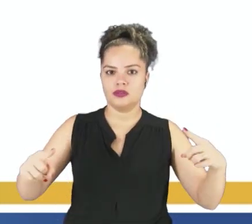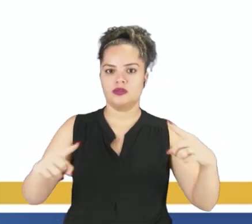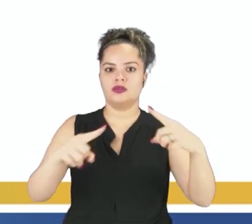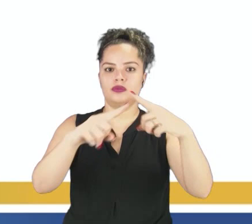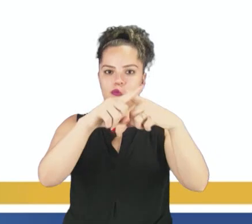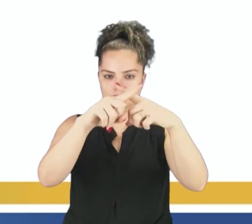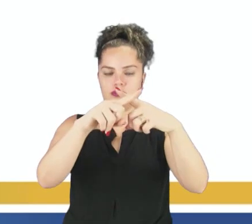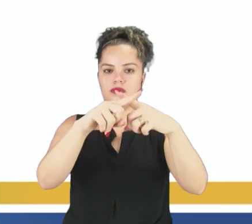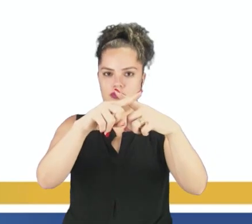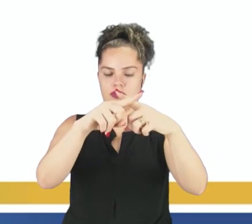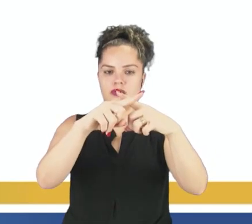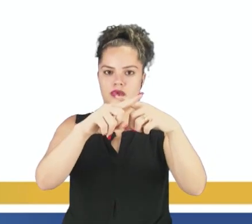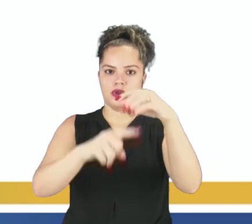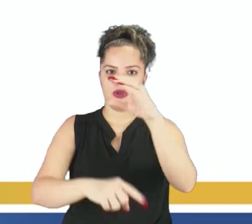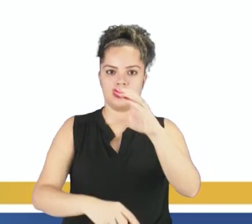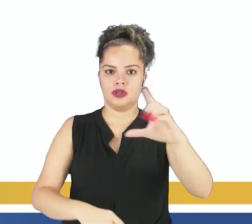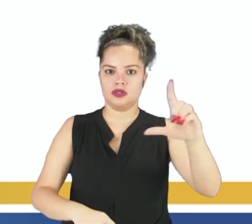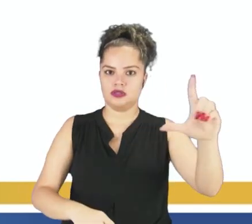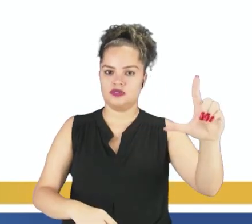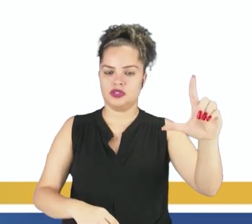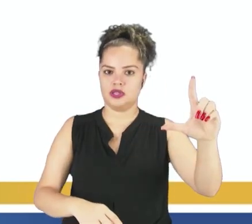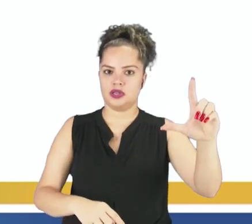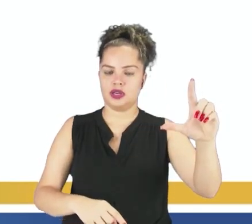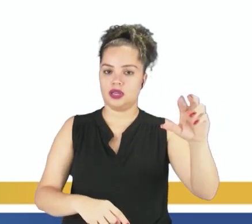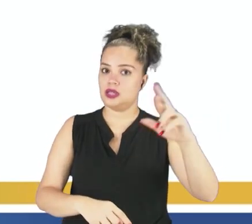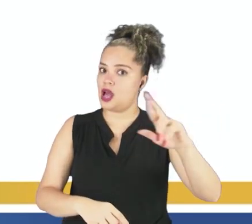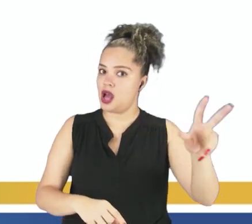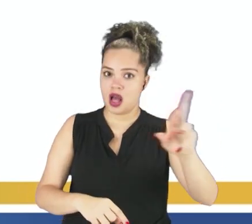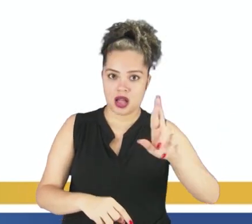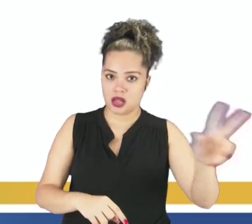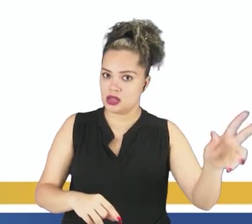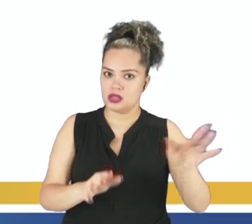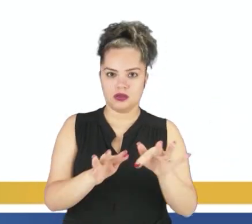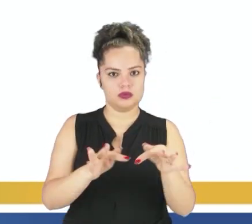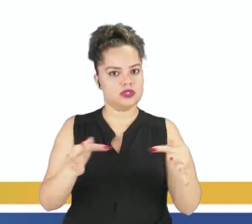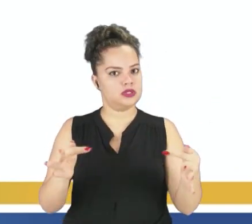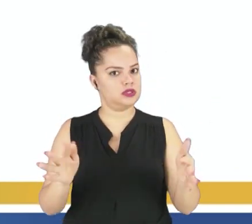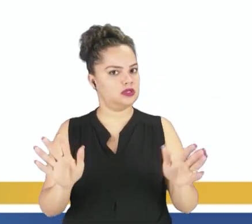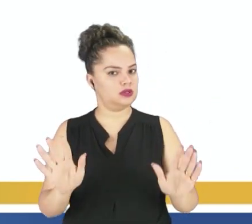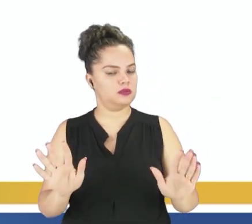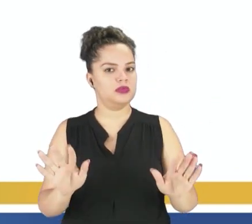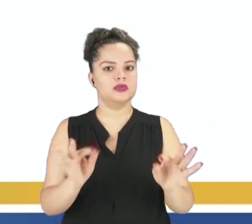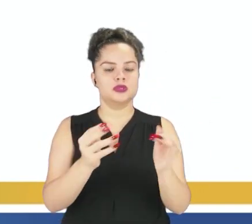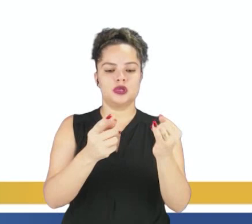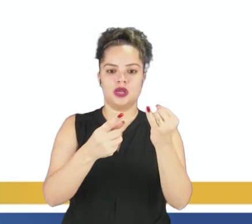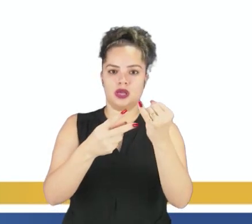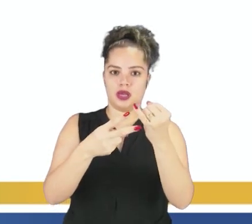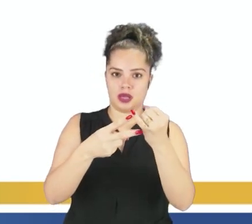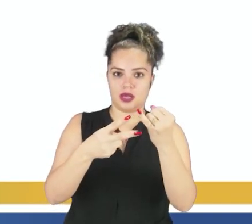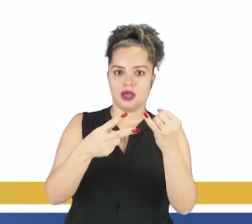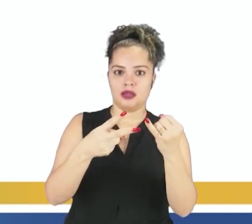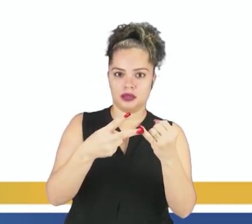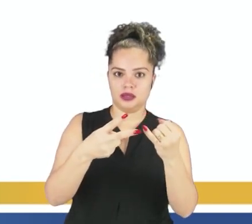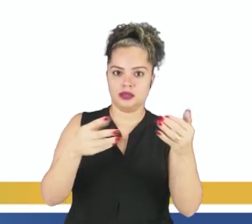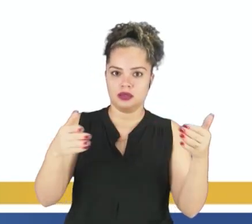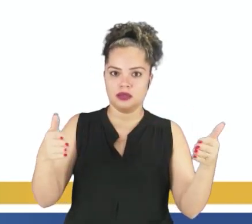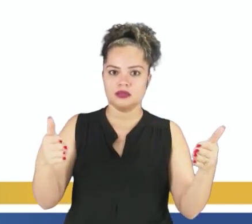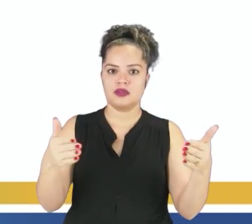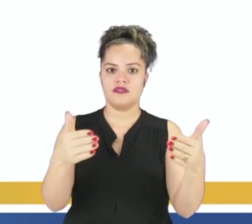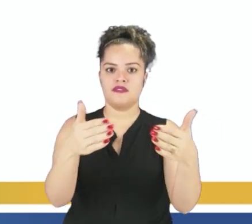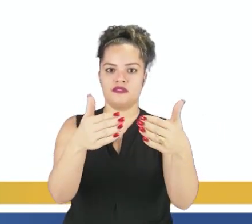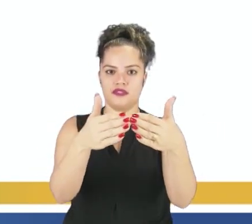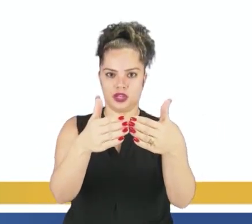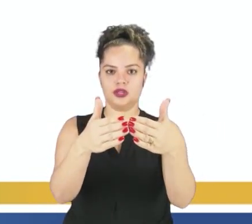ela é classificada como não simples. E essas linhas poligonais, elas se fecham, então elas